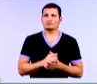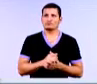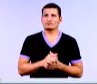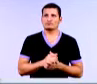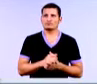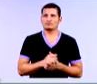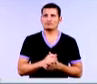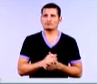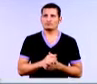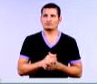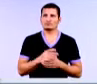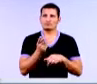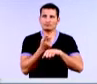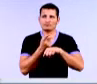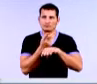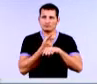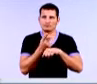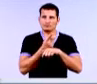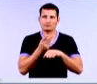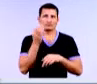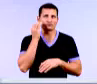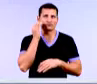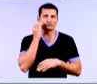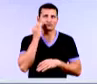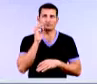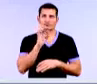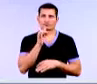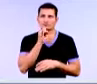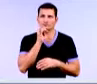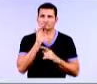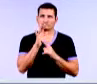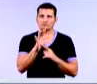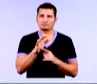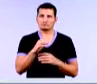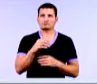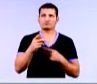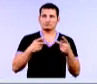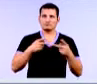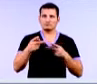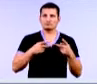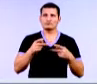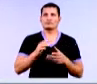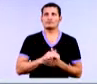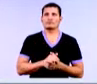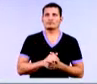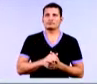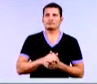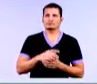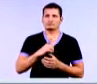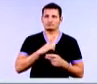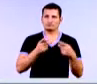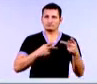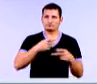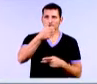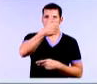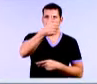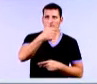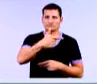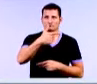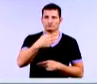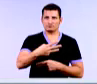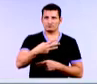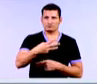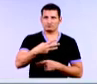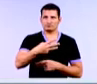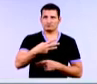dar uma procurada, vamos fazer um browse aqui, procurada dentro dos projetos, para a gente observar. Observa só, você tem projeto 1,